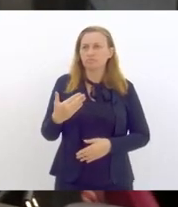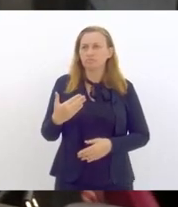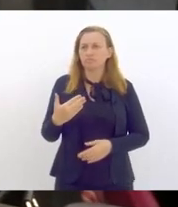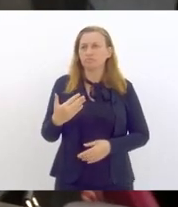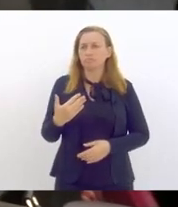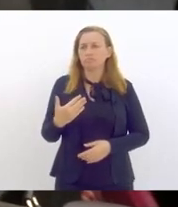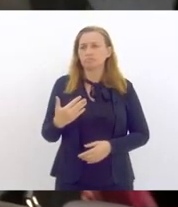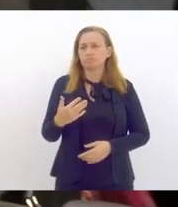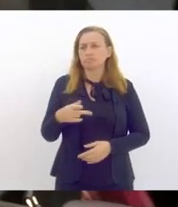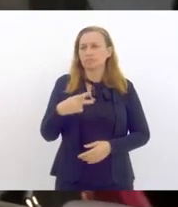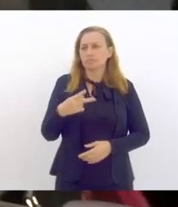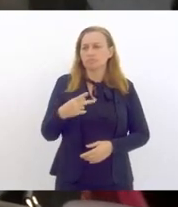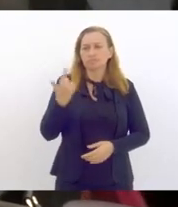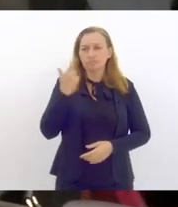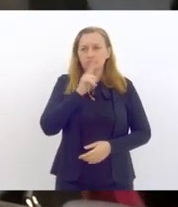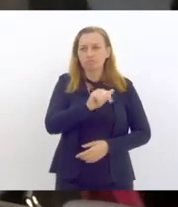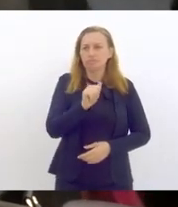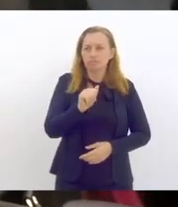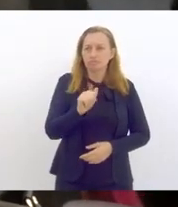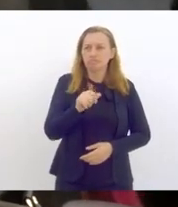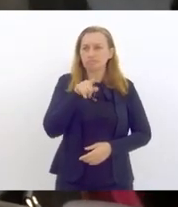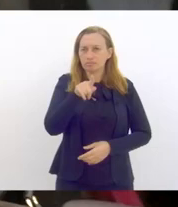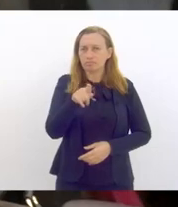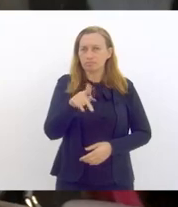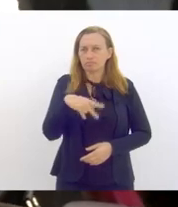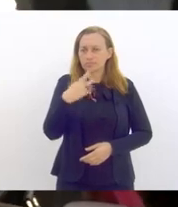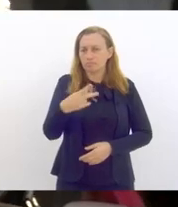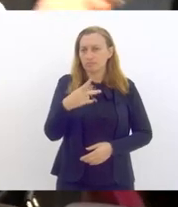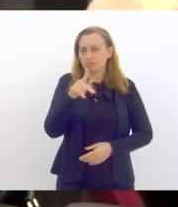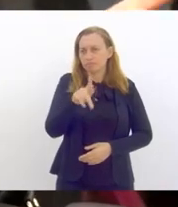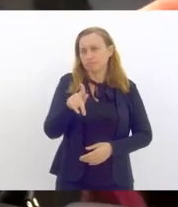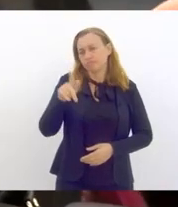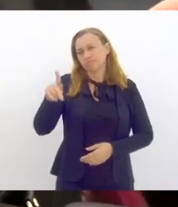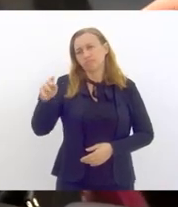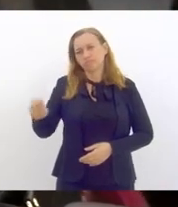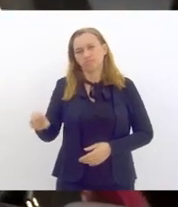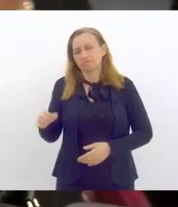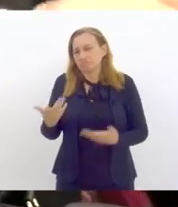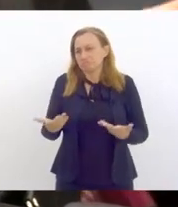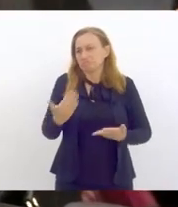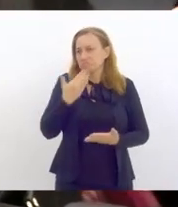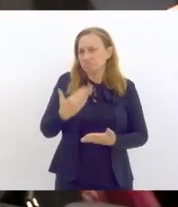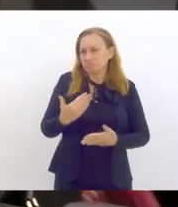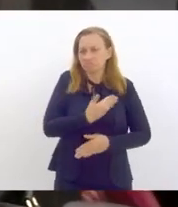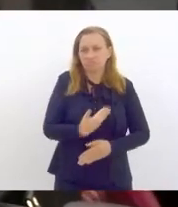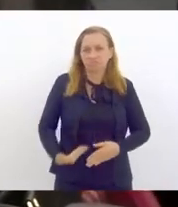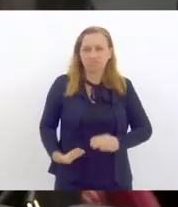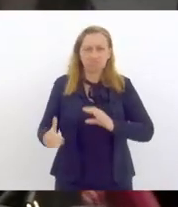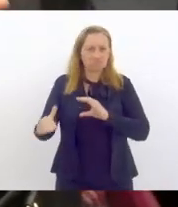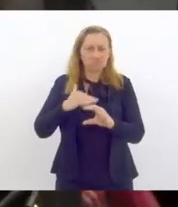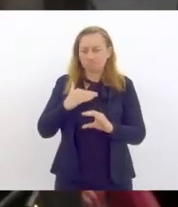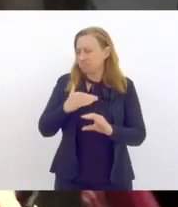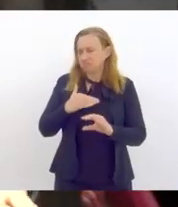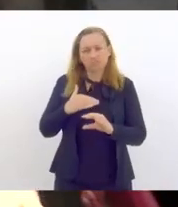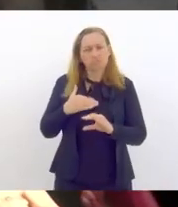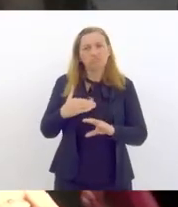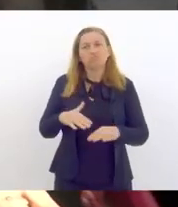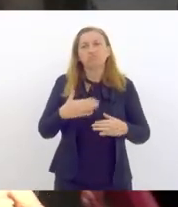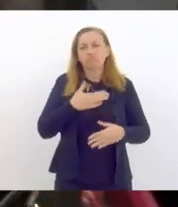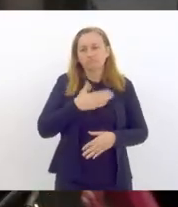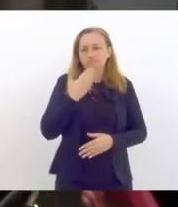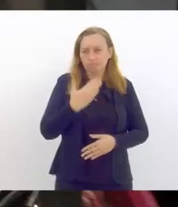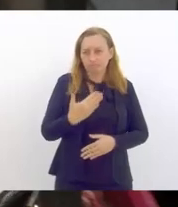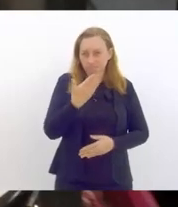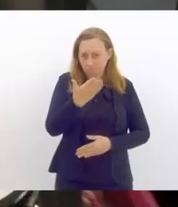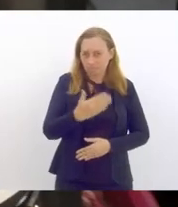para nos conseguir esse esse parecer da pge porque não adianta pedir ao governo o governo não vai mandar mesmo então gostaria de